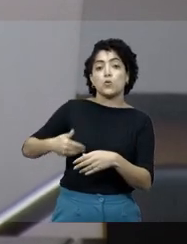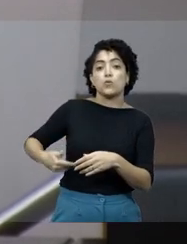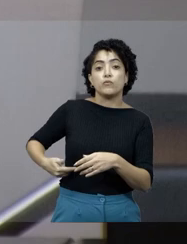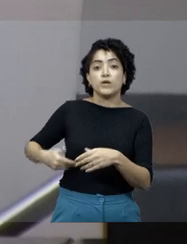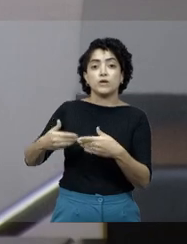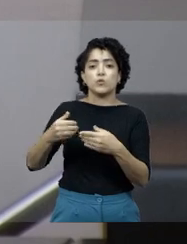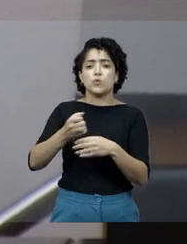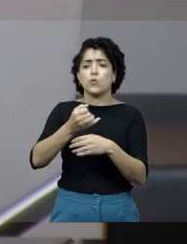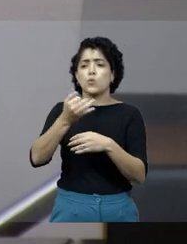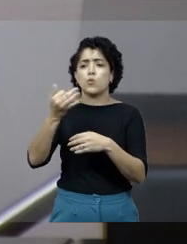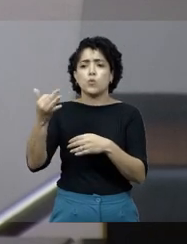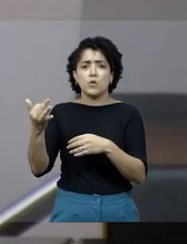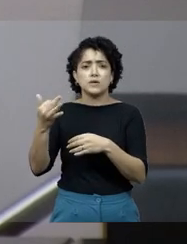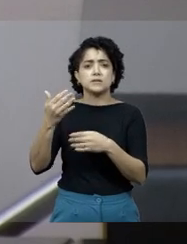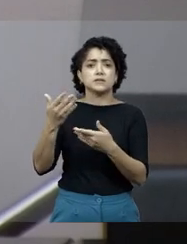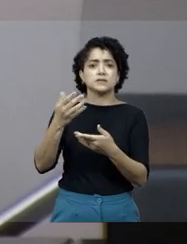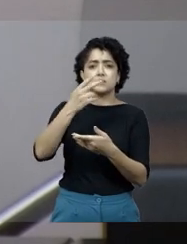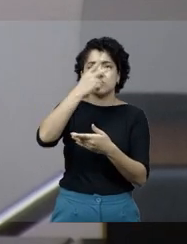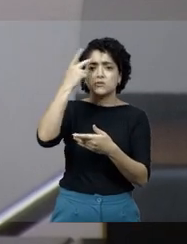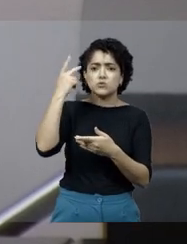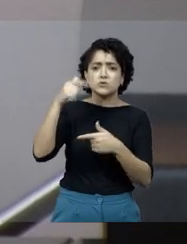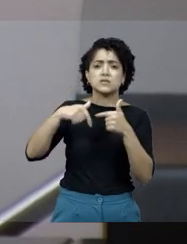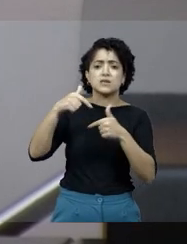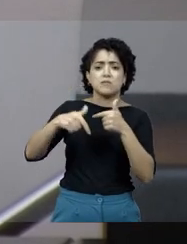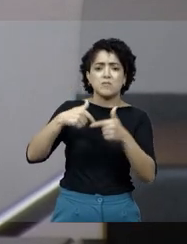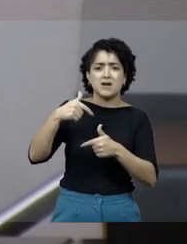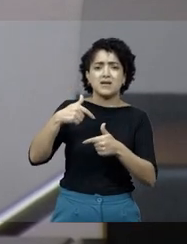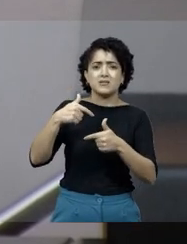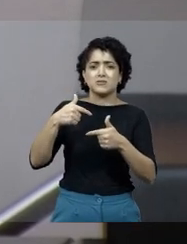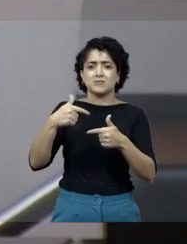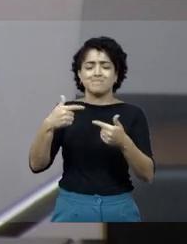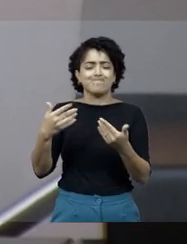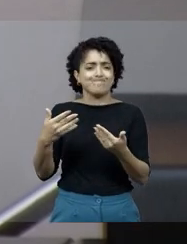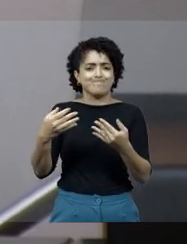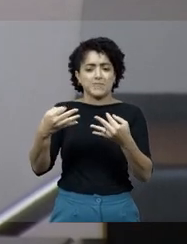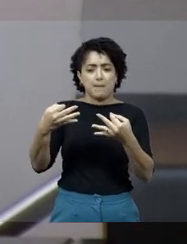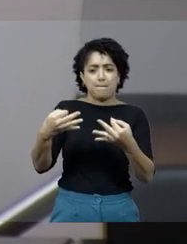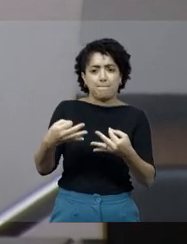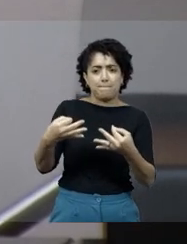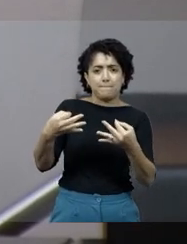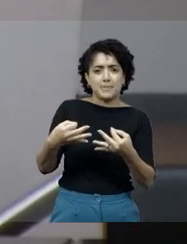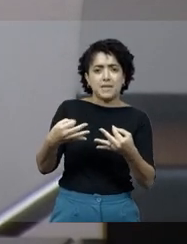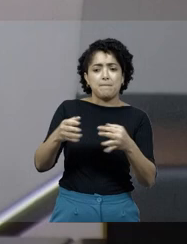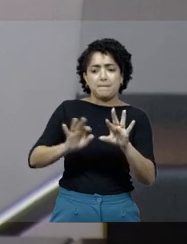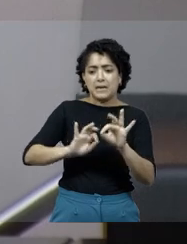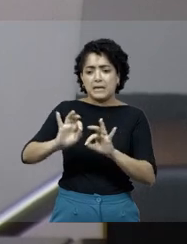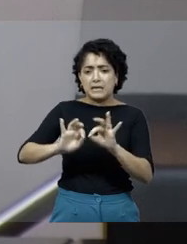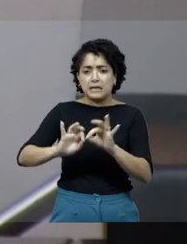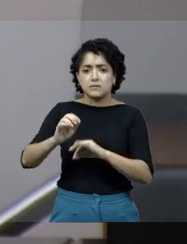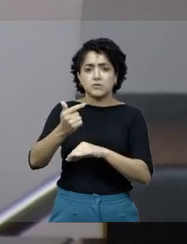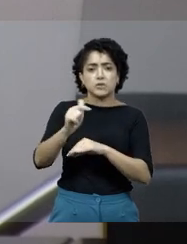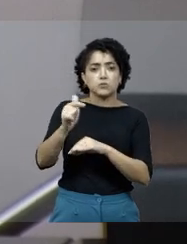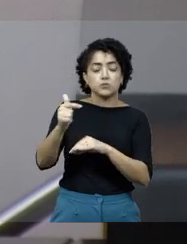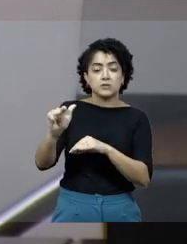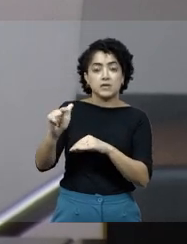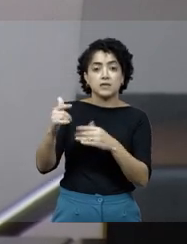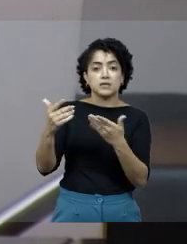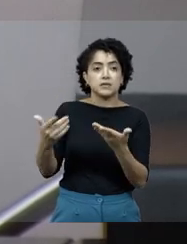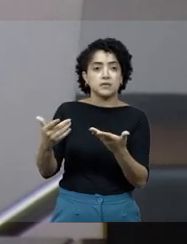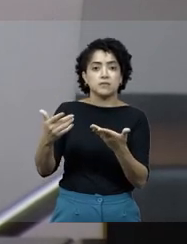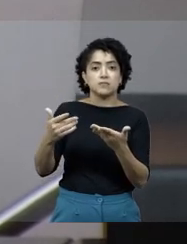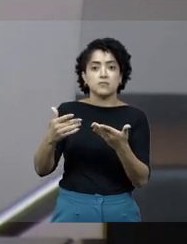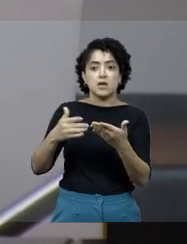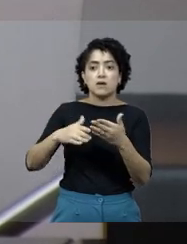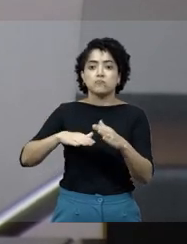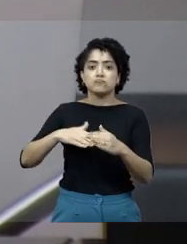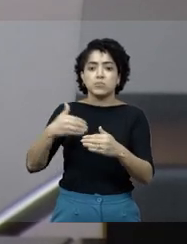quantas pessoas que tocam esse governo são despreparadas. E o governador, bastou o Heron dar